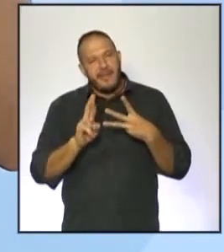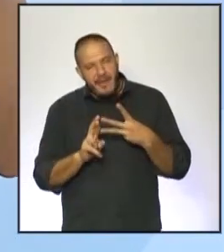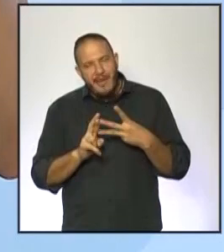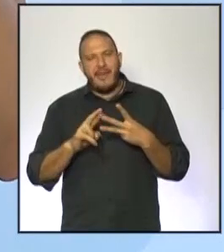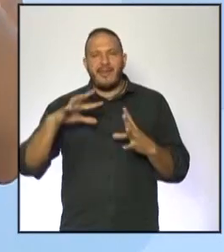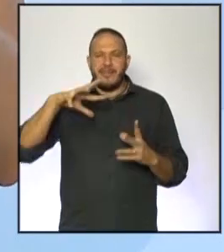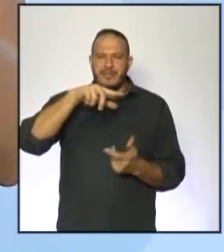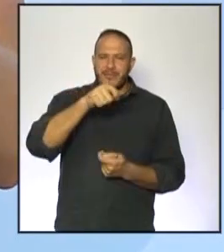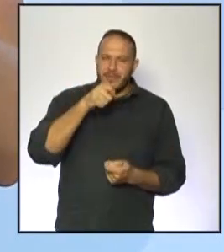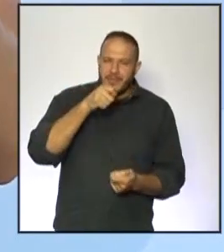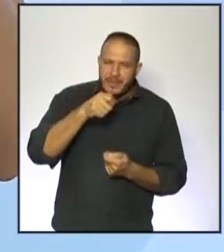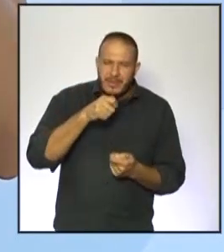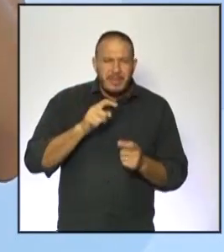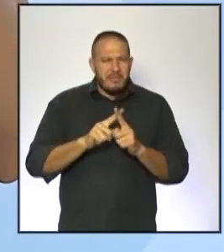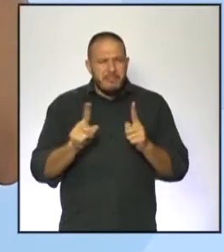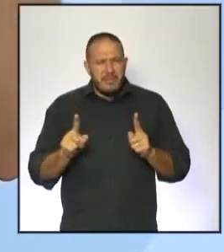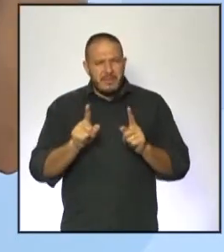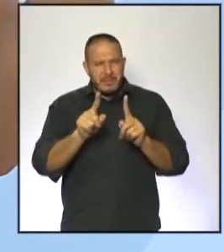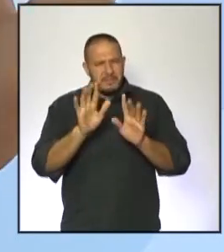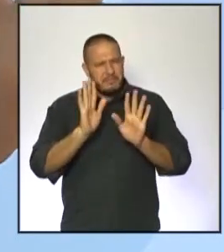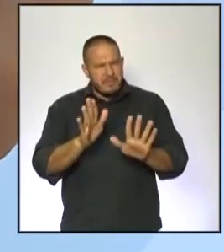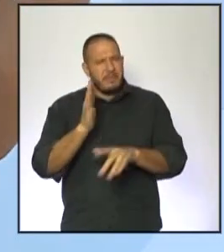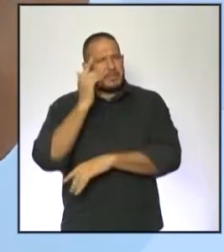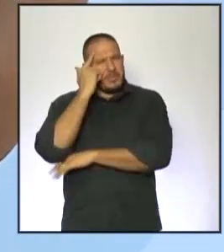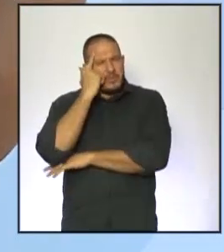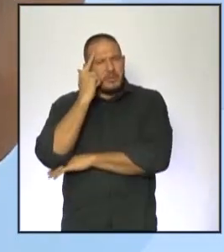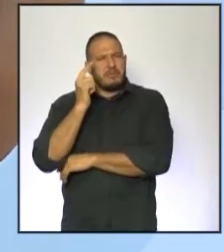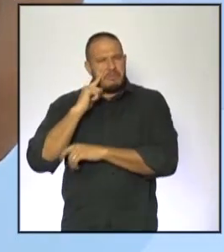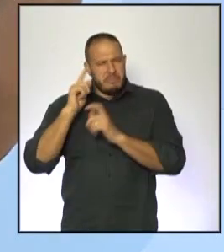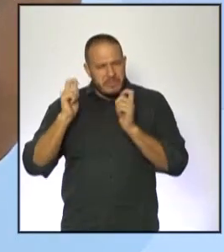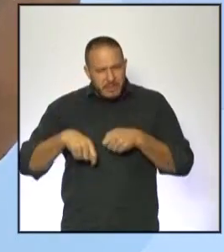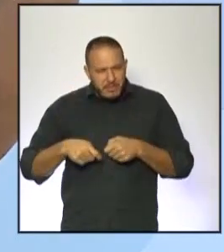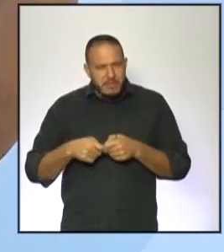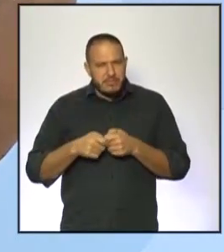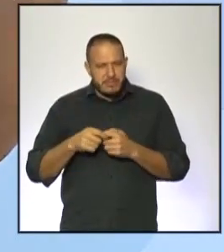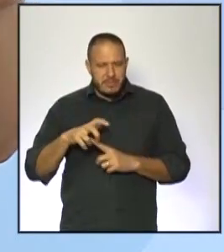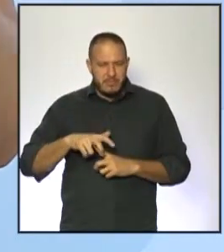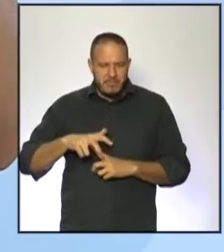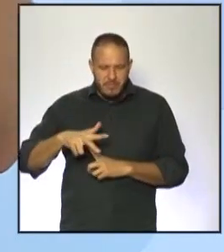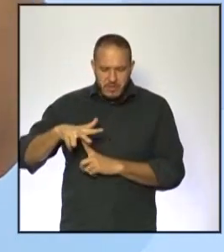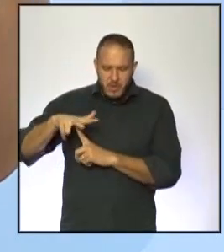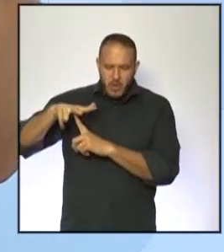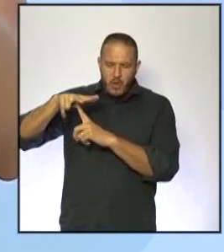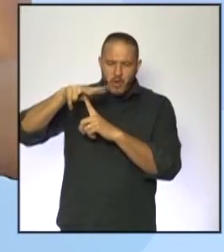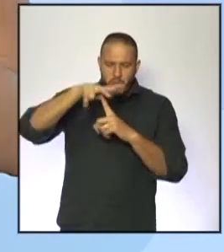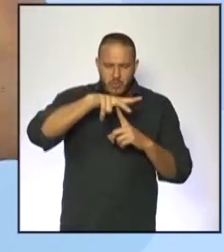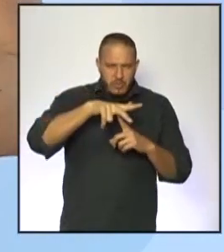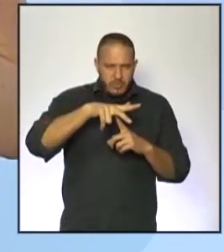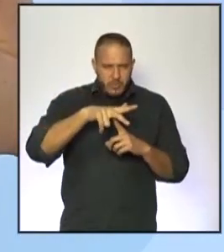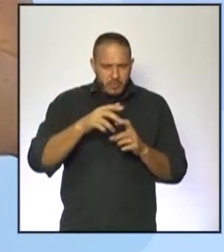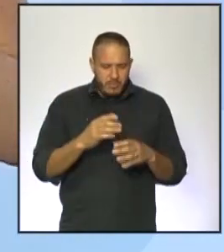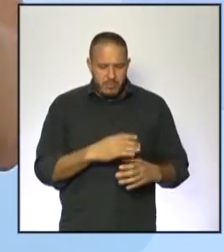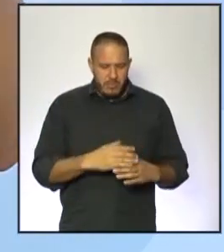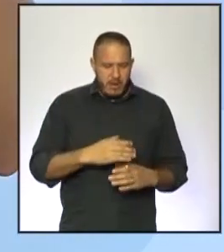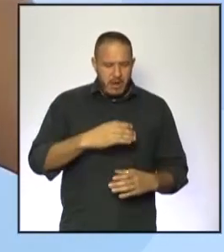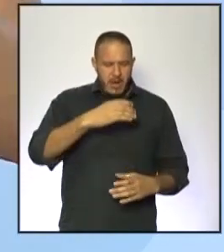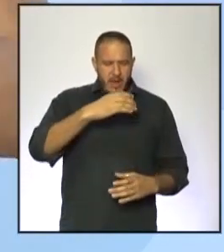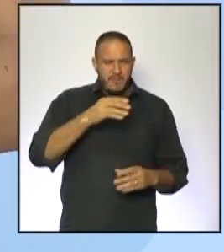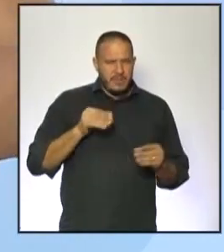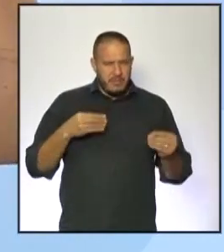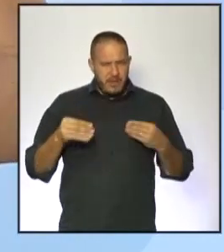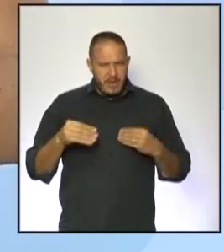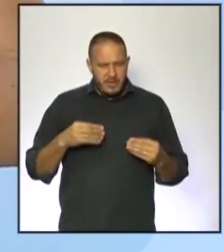para pensar que é possível construir um helicóptero com uma garrafa PET? Ou um carro com